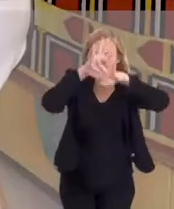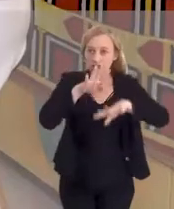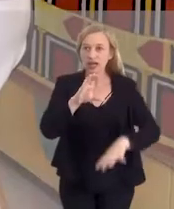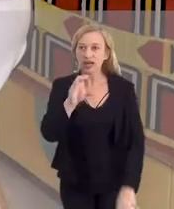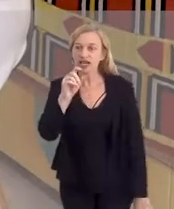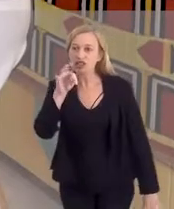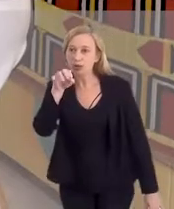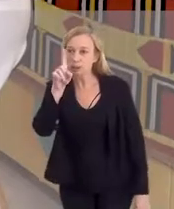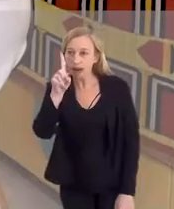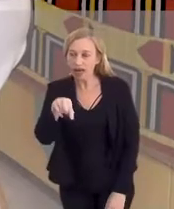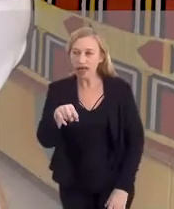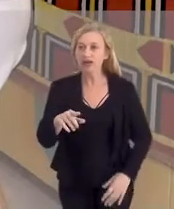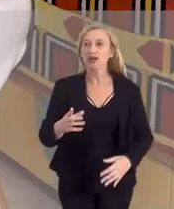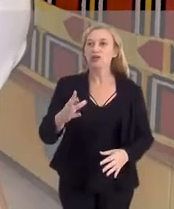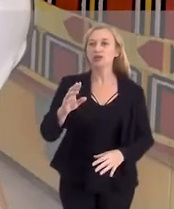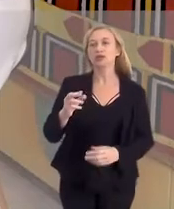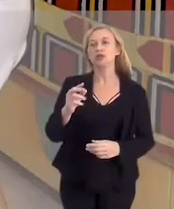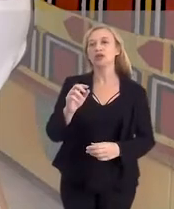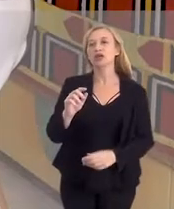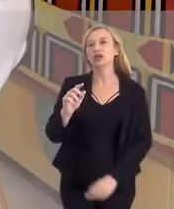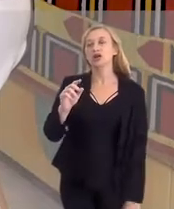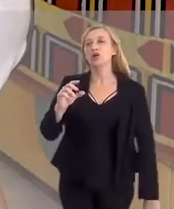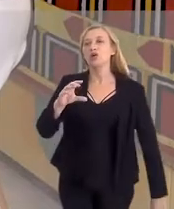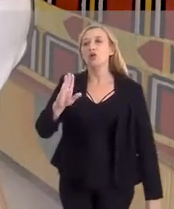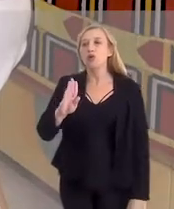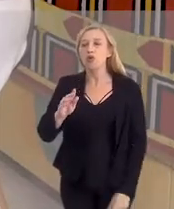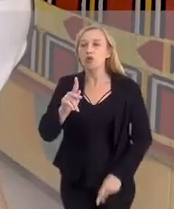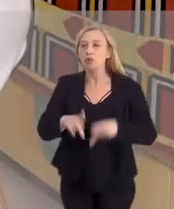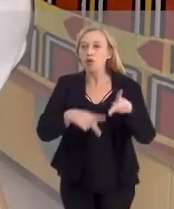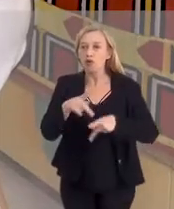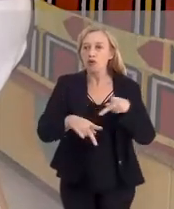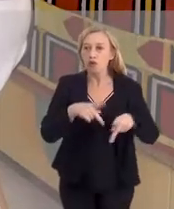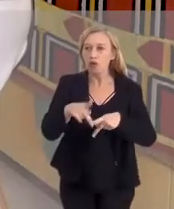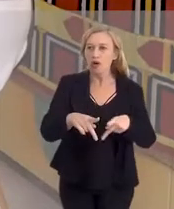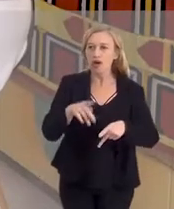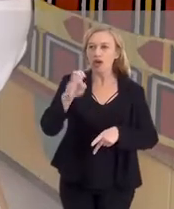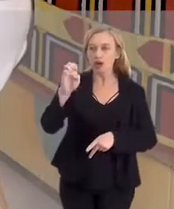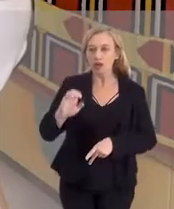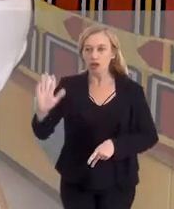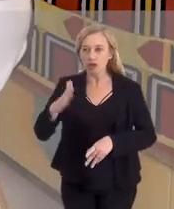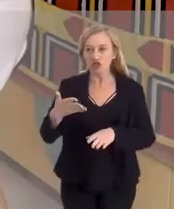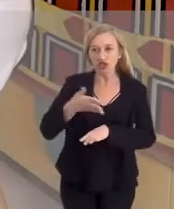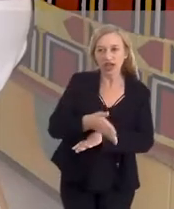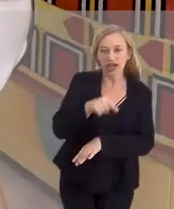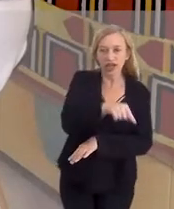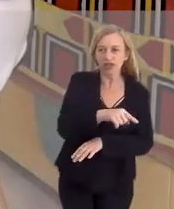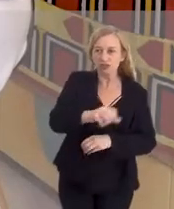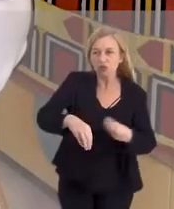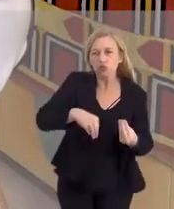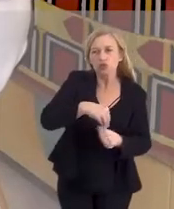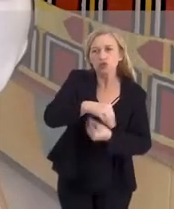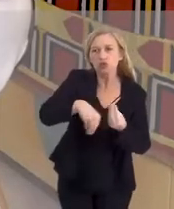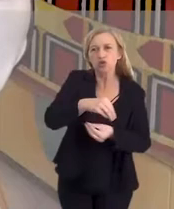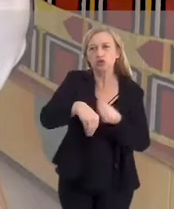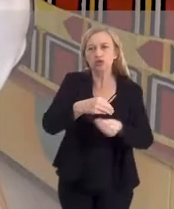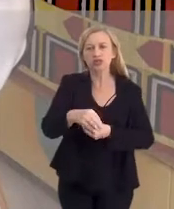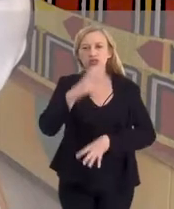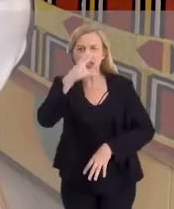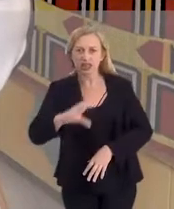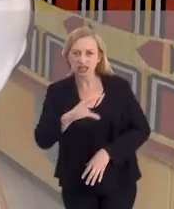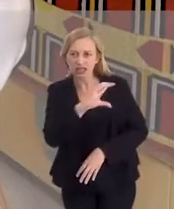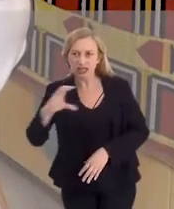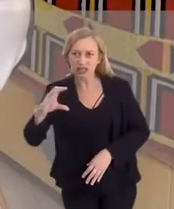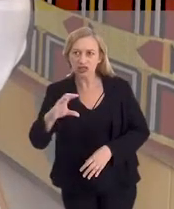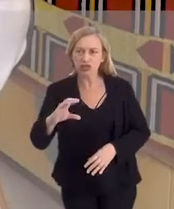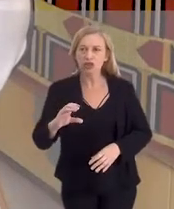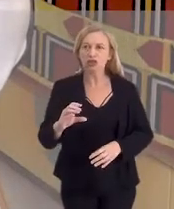Candomblé, ela já existia. Quando os europeus chegaram aqui, foi a junção das ladainhas,